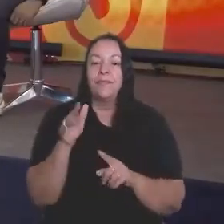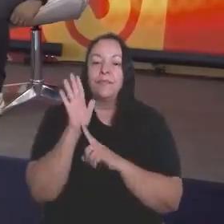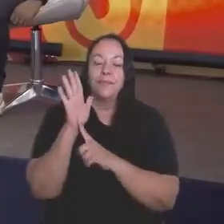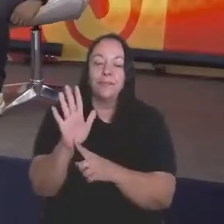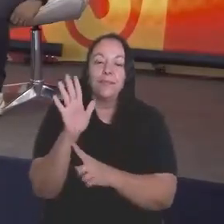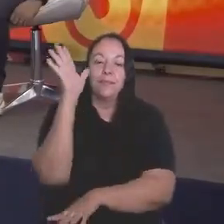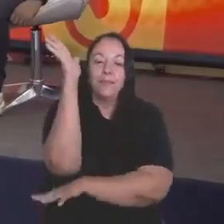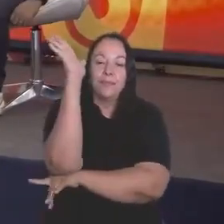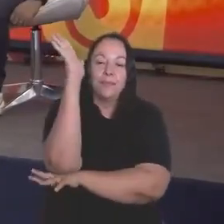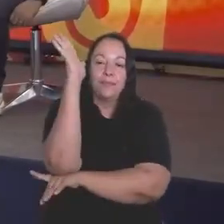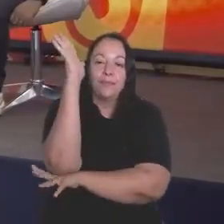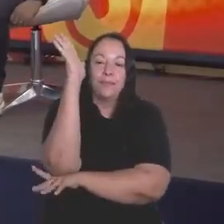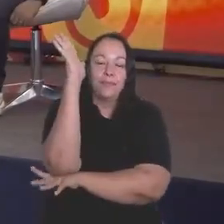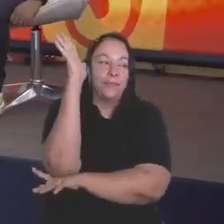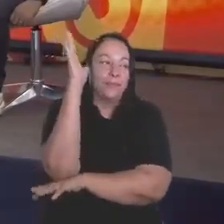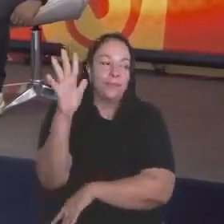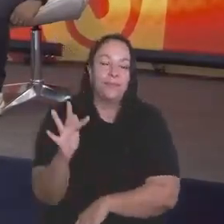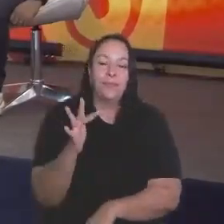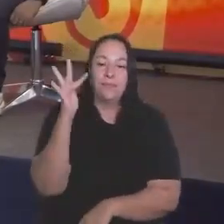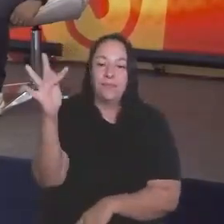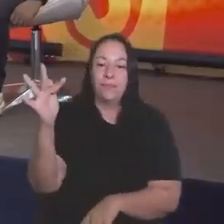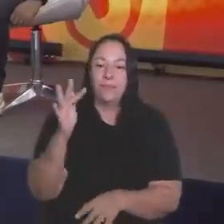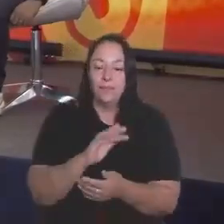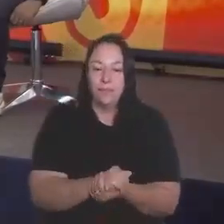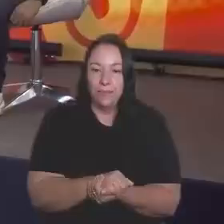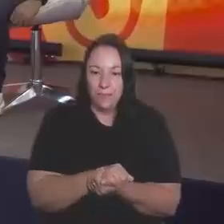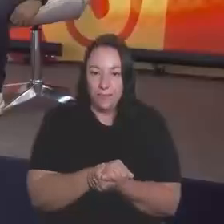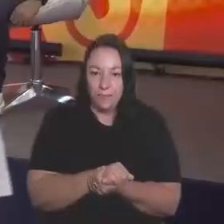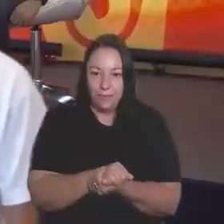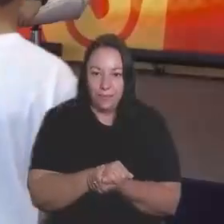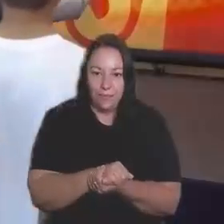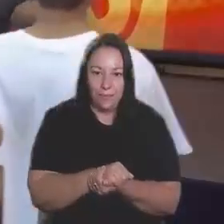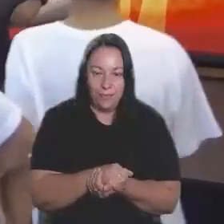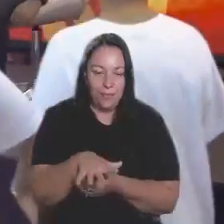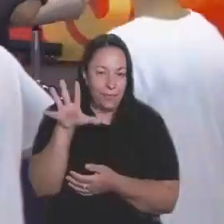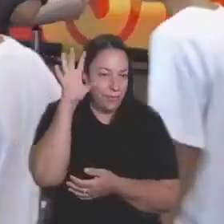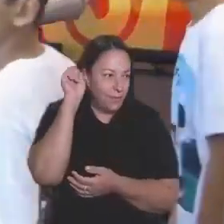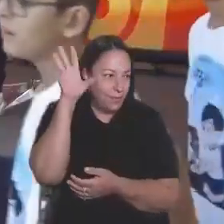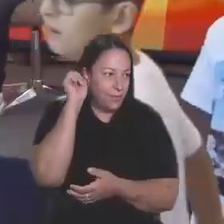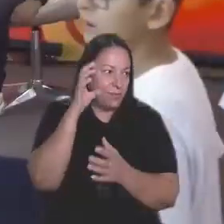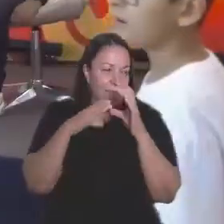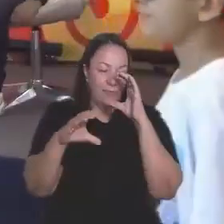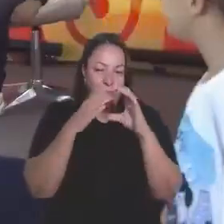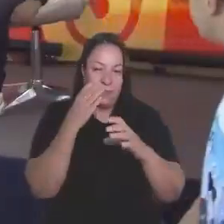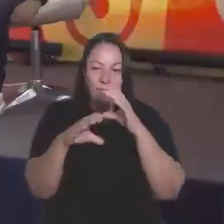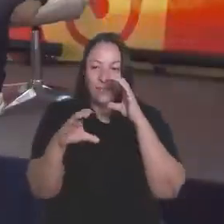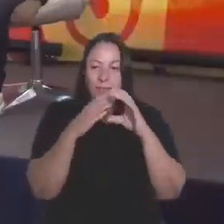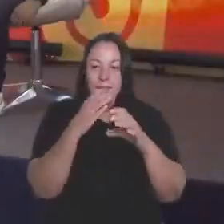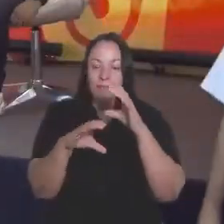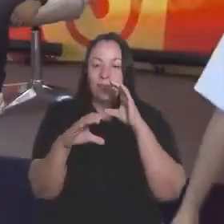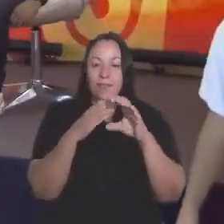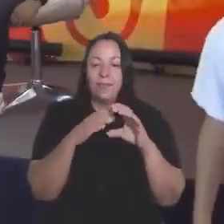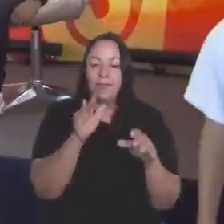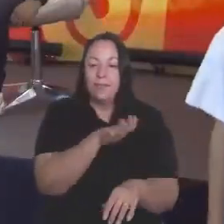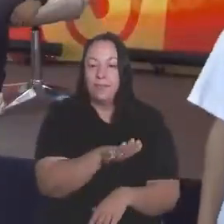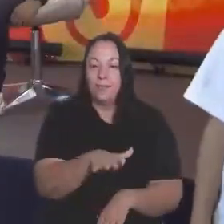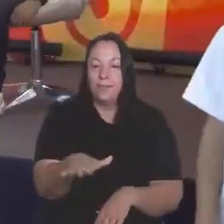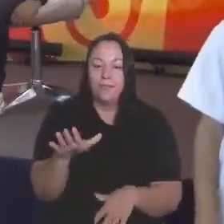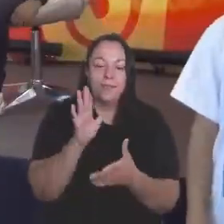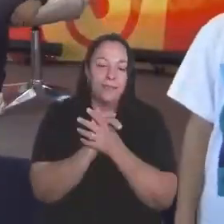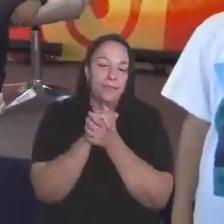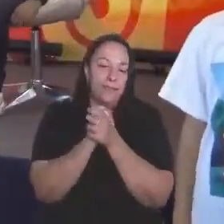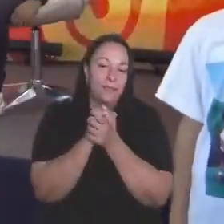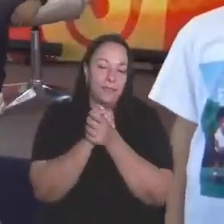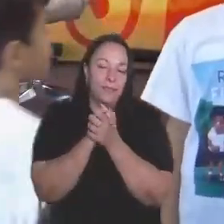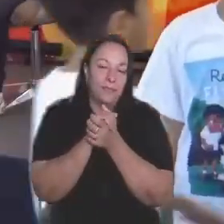livro Raízes do Futuro. Eu já ouvi a música e ficou maravilhosa. As crianças estão de parabéns e agora a gente